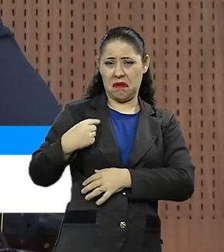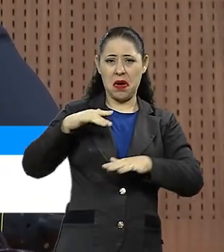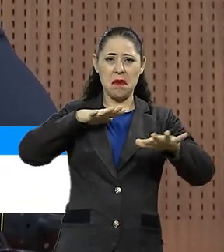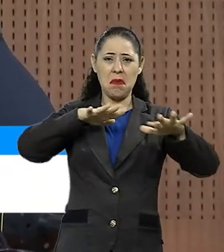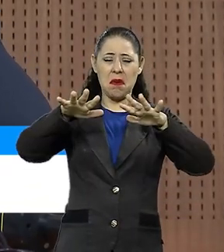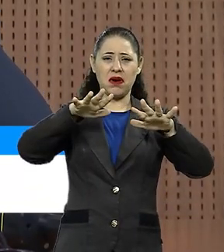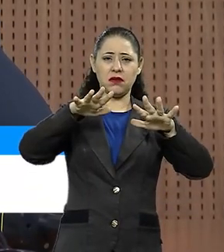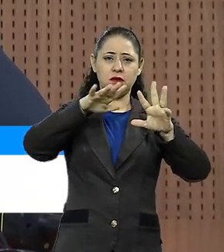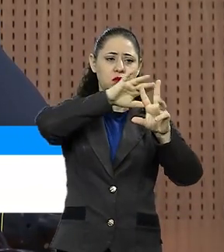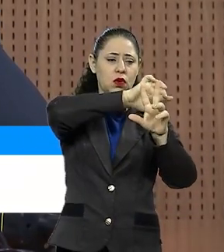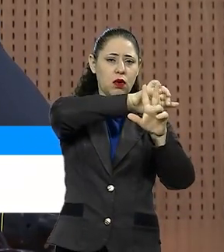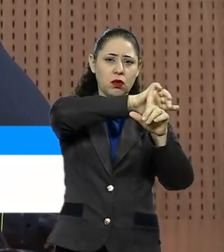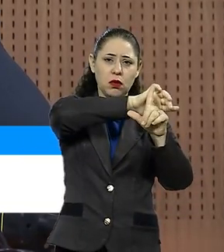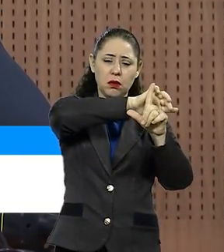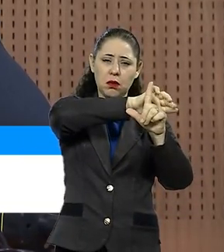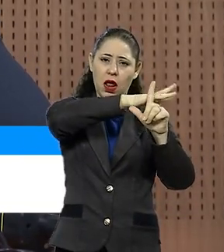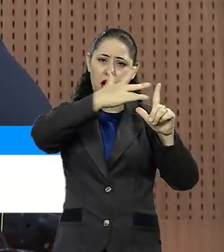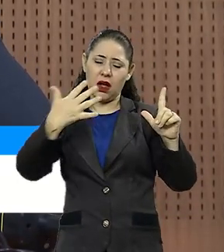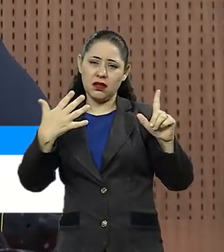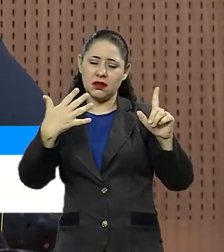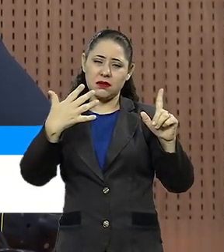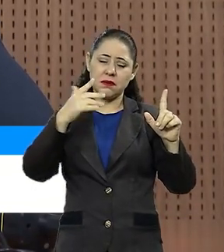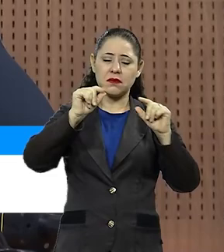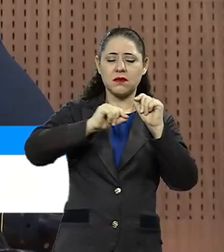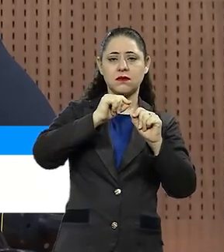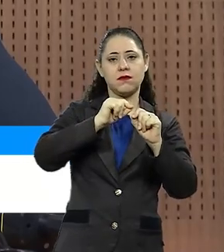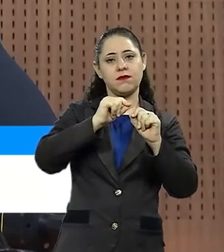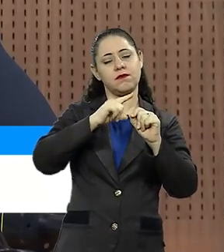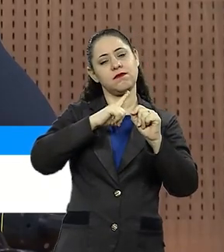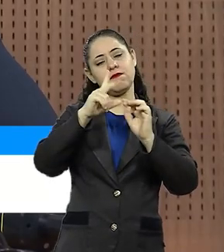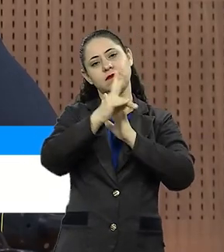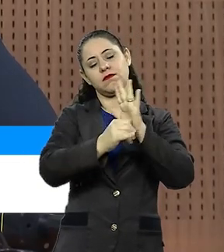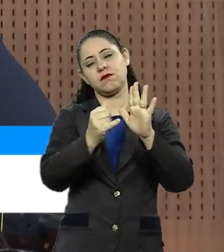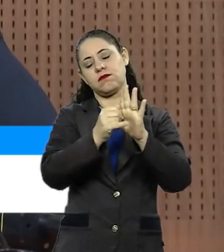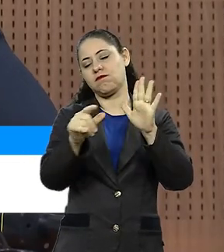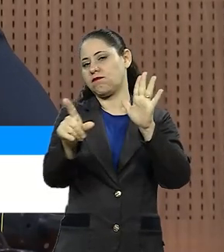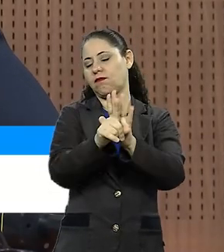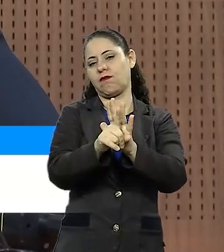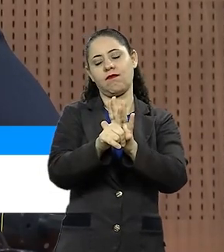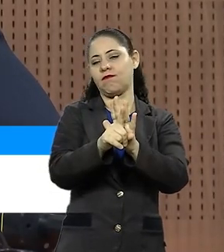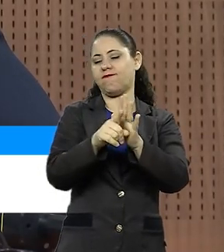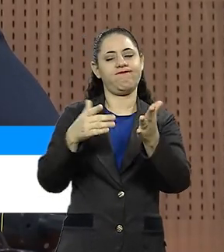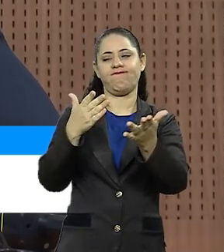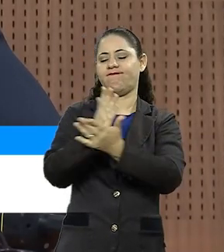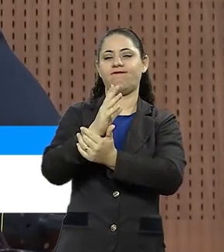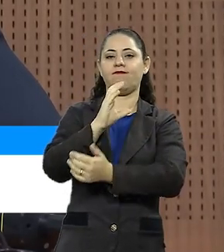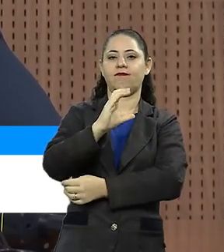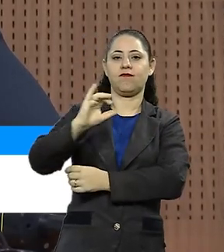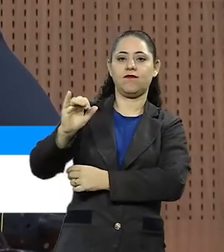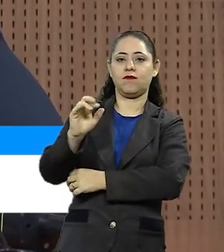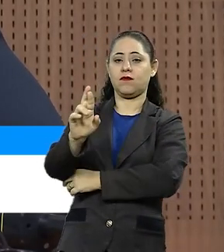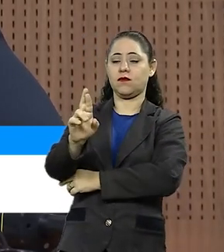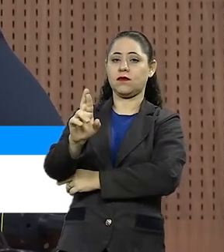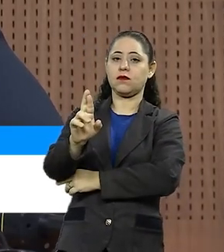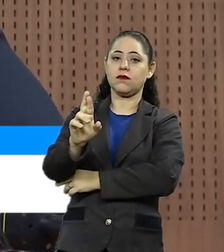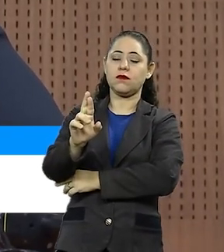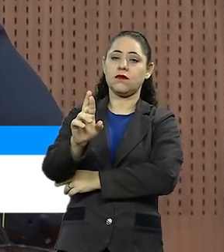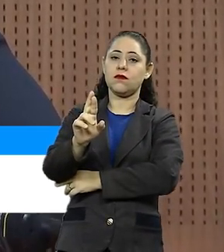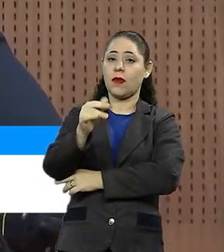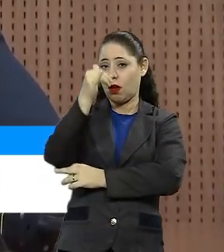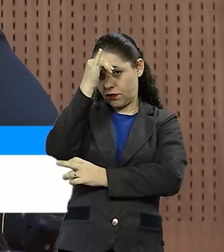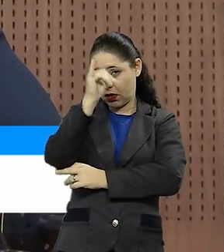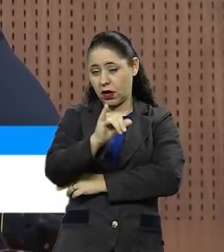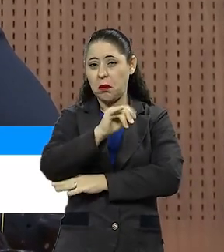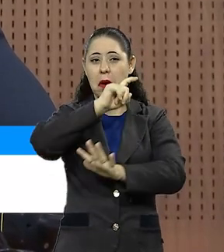gay, etc. Nós apresentamos projetos aqui que proibia isso na casa, infelizmente esse projeto não passou na CCJ. Nós combatemos